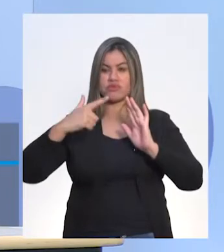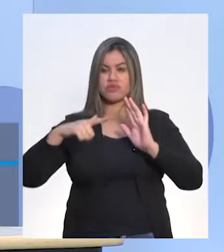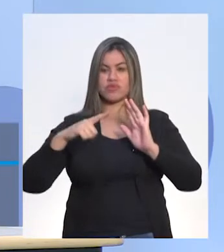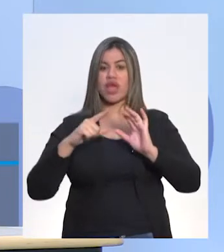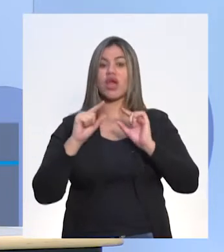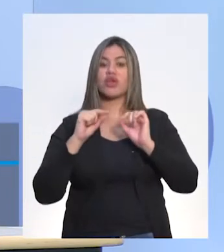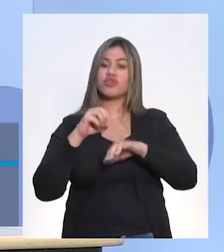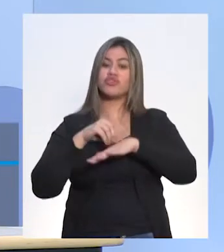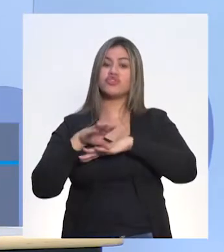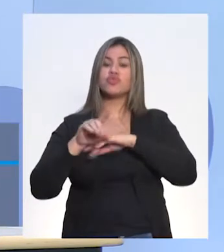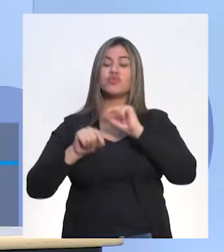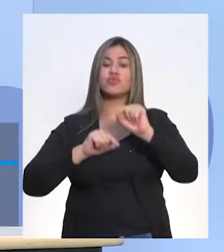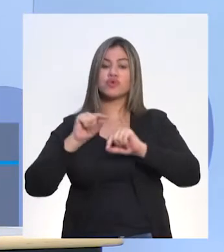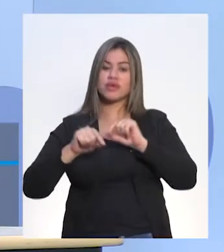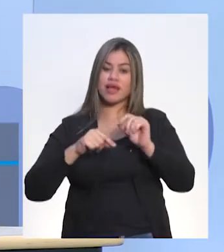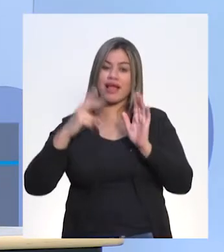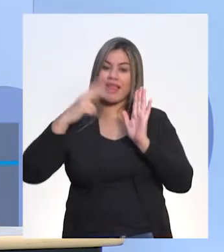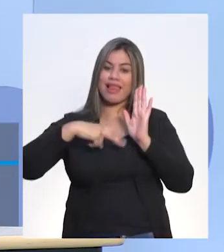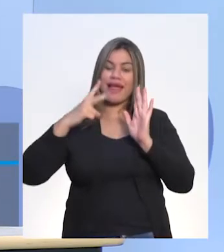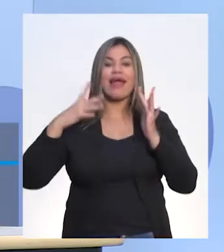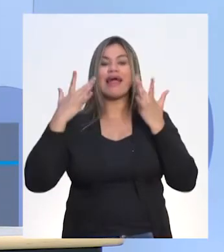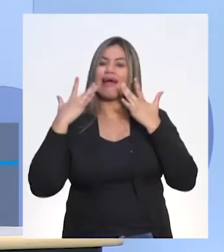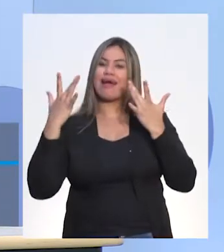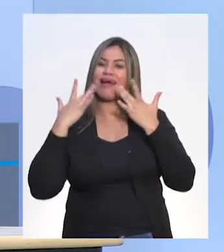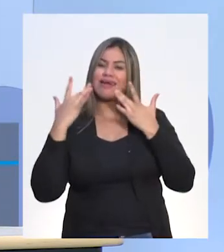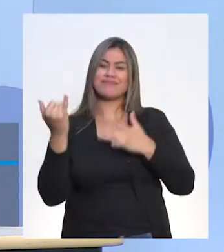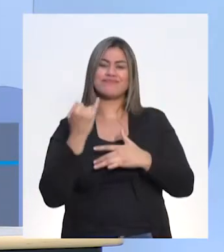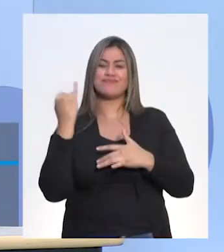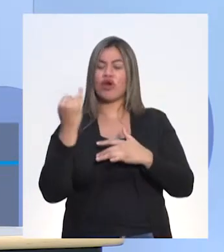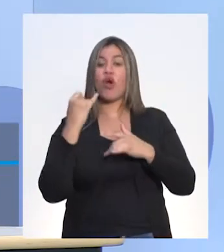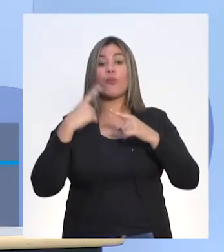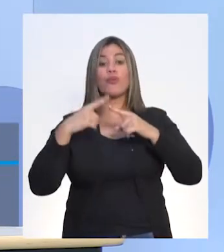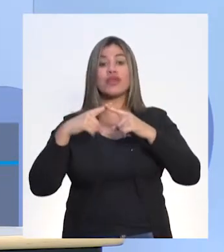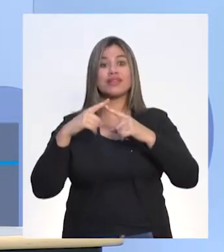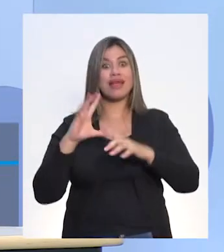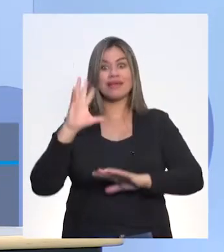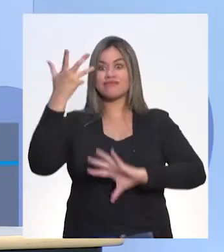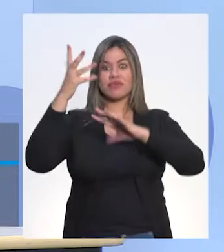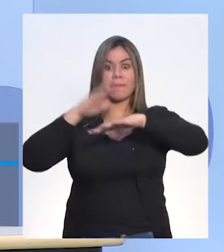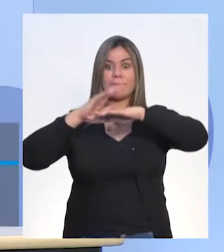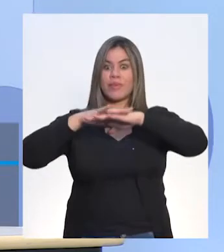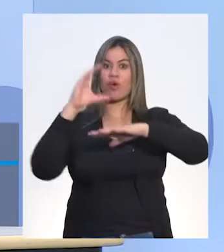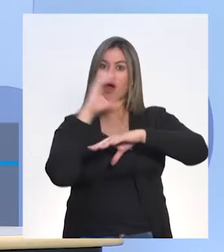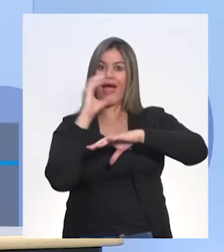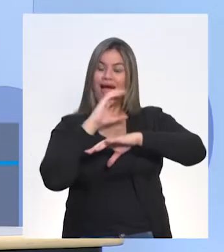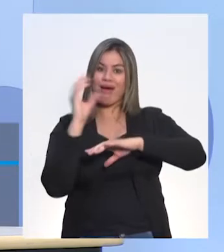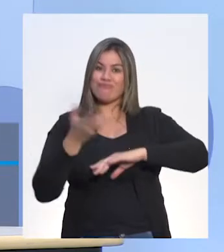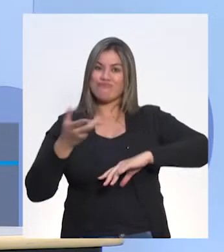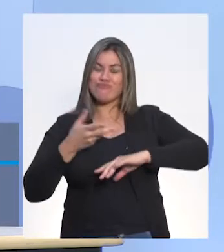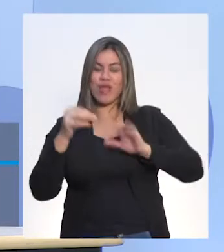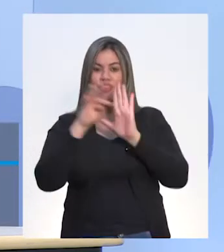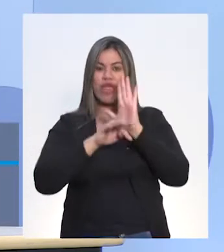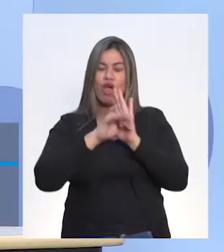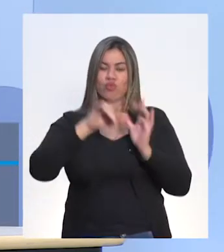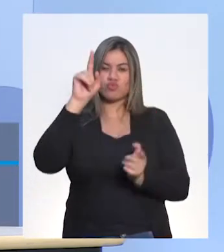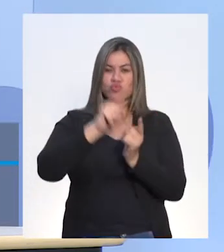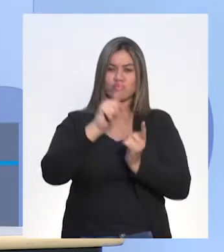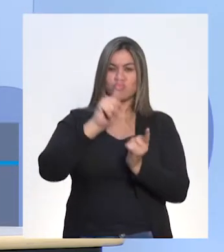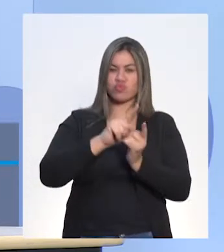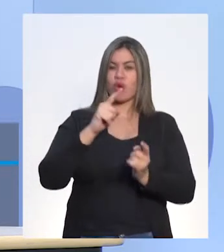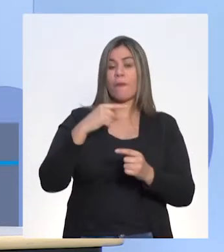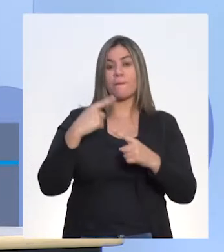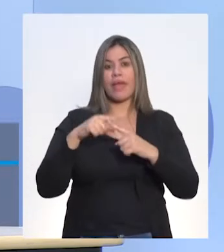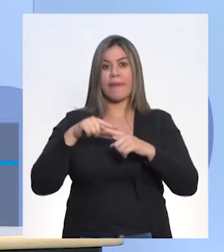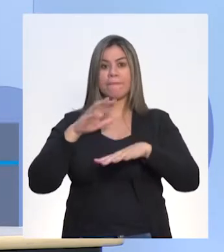uma ótima dica é você começar lendo peças teatrais, que tem muita ação, as coisas acontecem bem rápido, são textos geralmente mais curtos, né, porque as